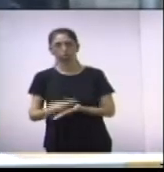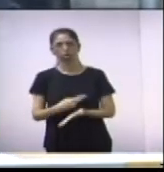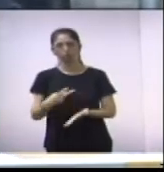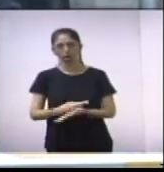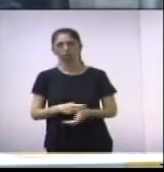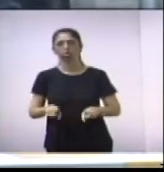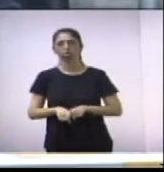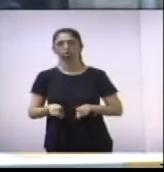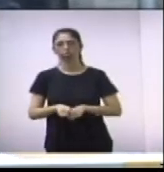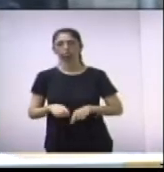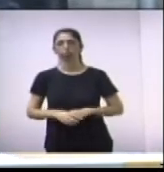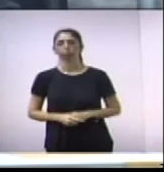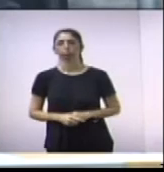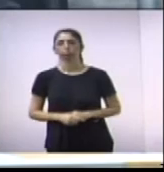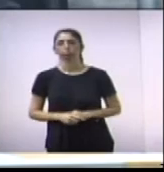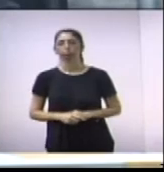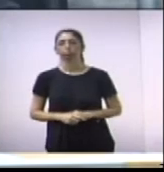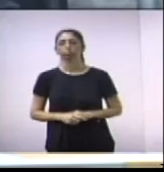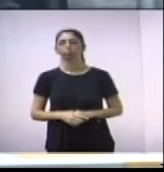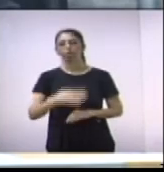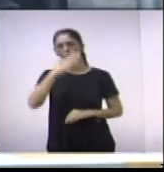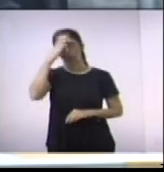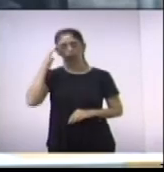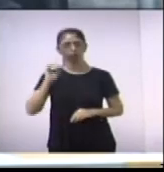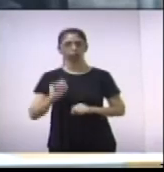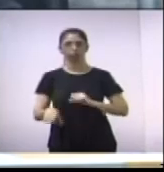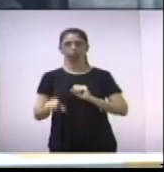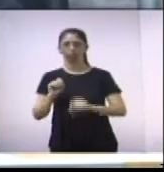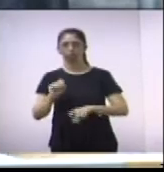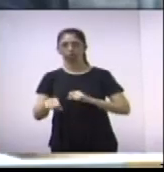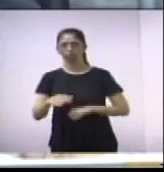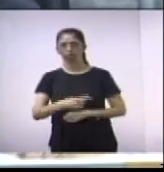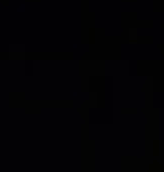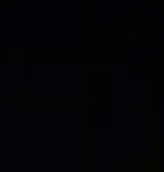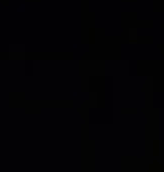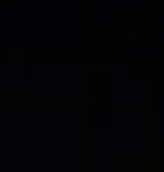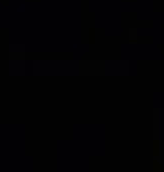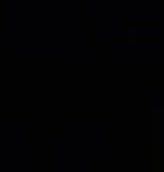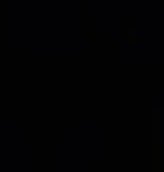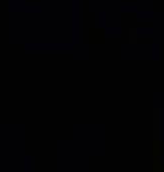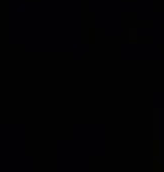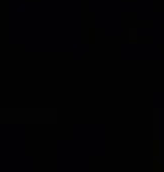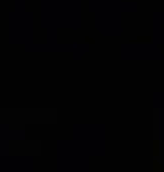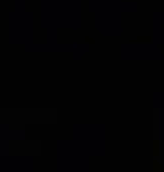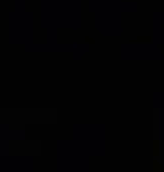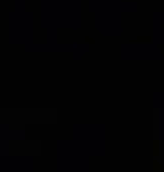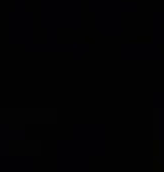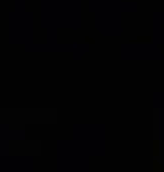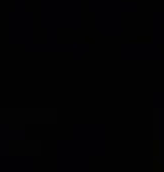judicialmente, e já está bem... Ô Rodrigo, por favor, companheiro.